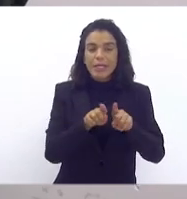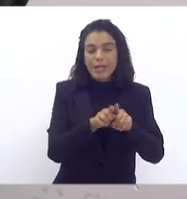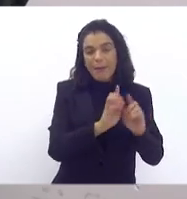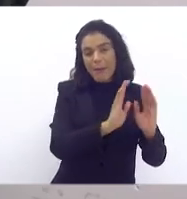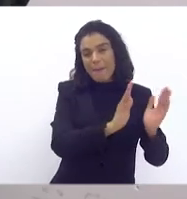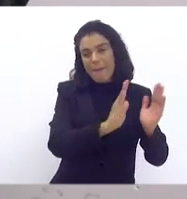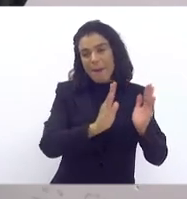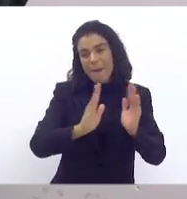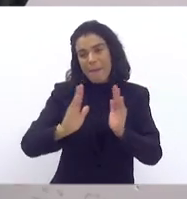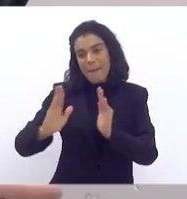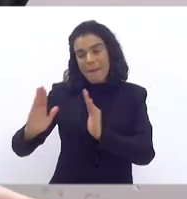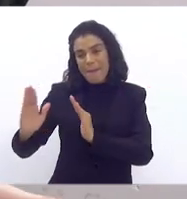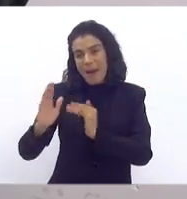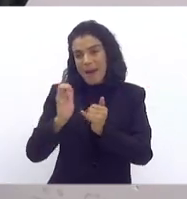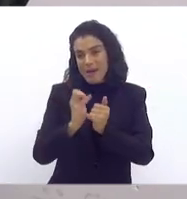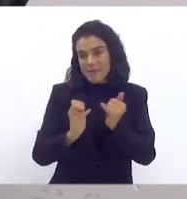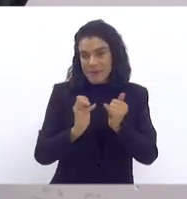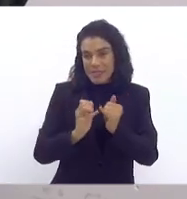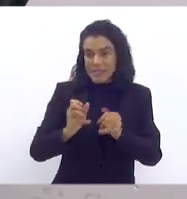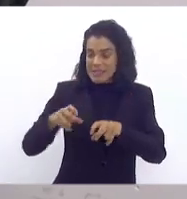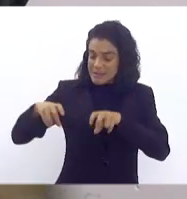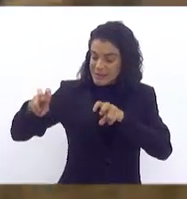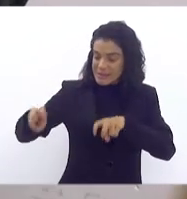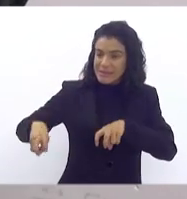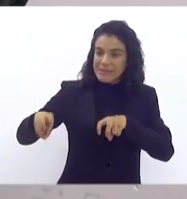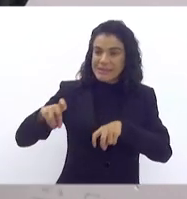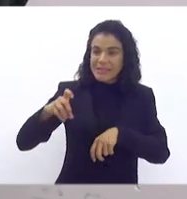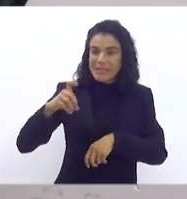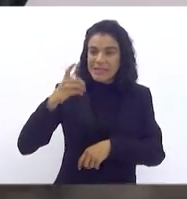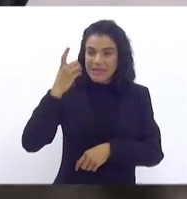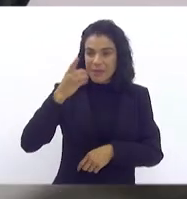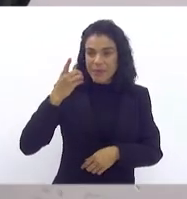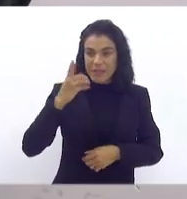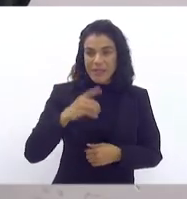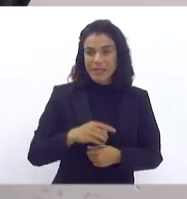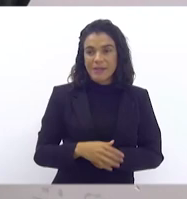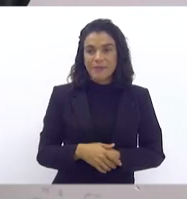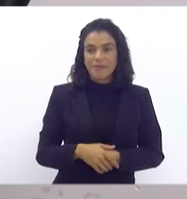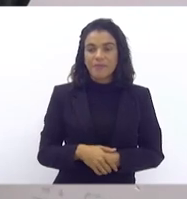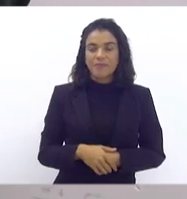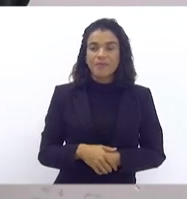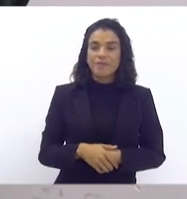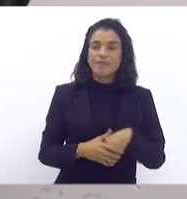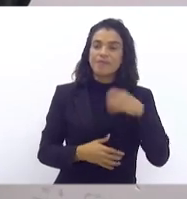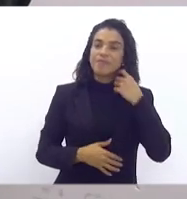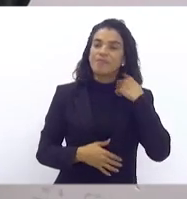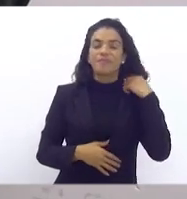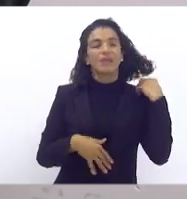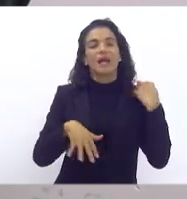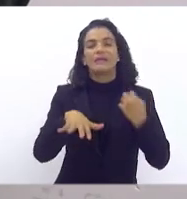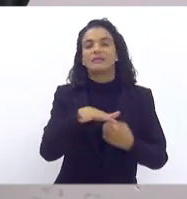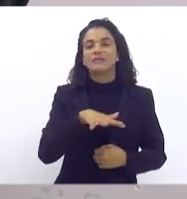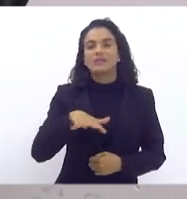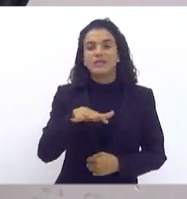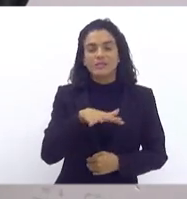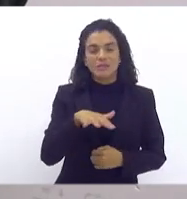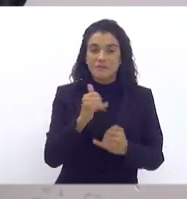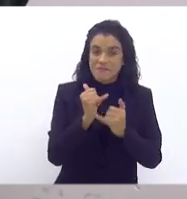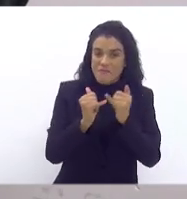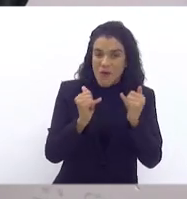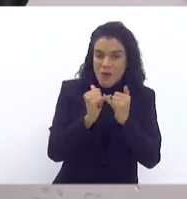semelhantes Sente Aqui deputada Dani Balbo por favor e que as situações foram